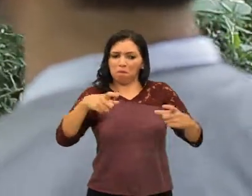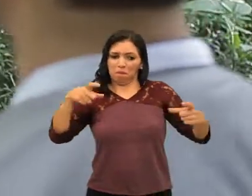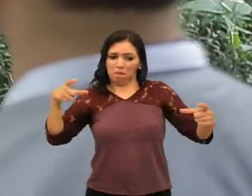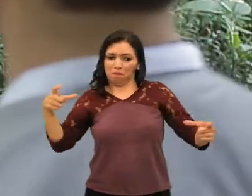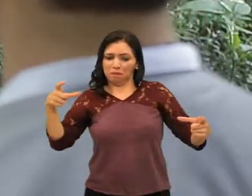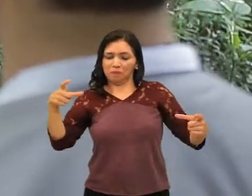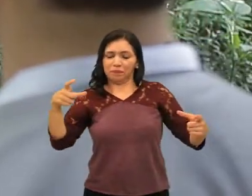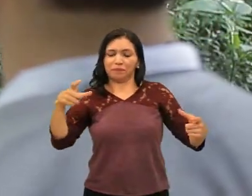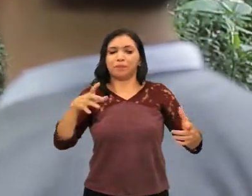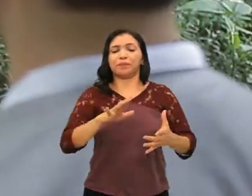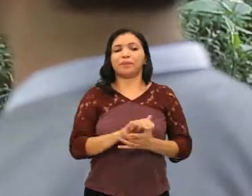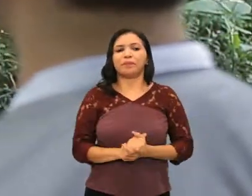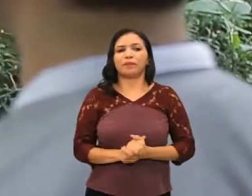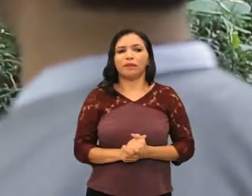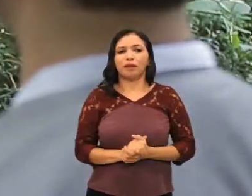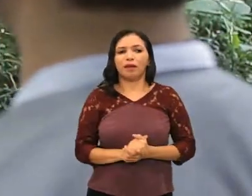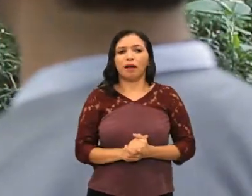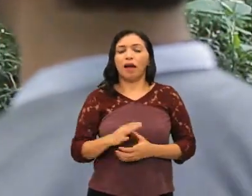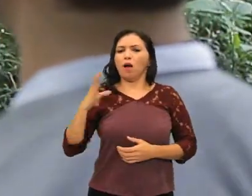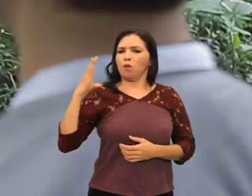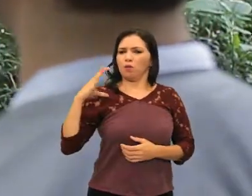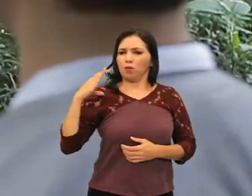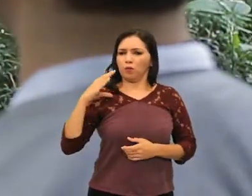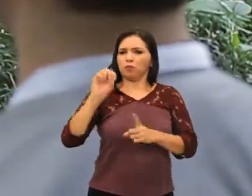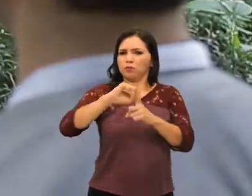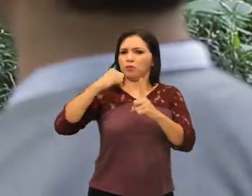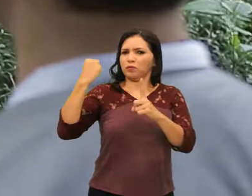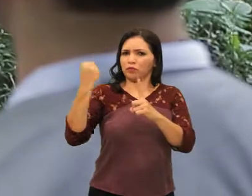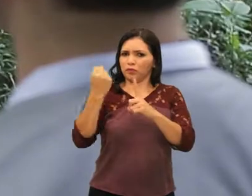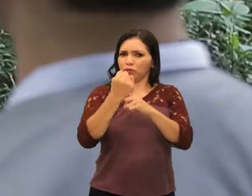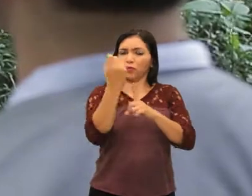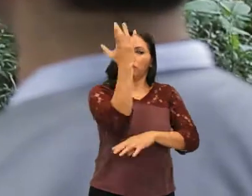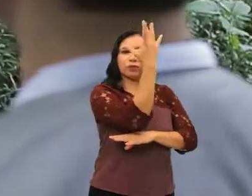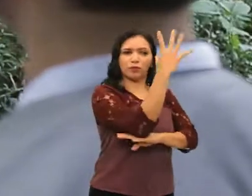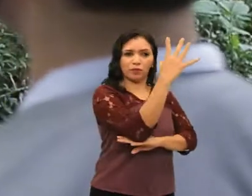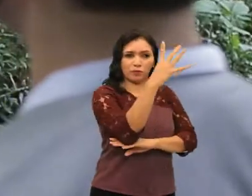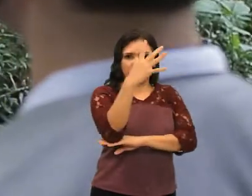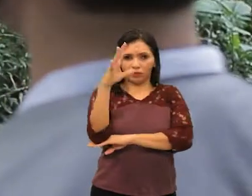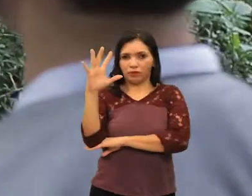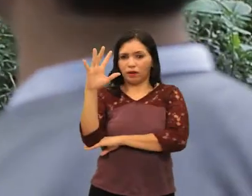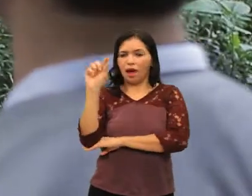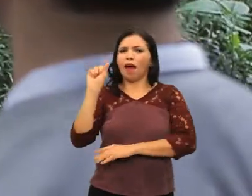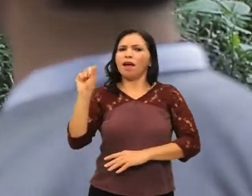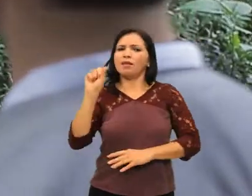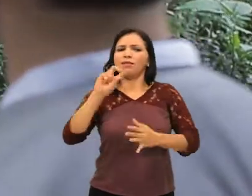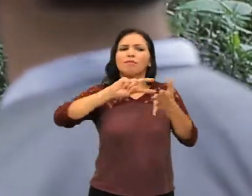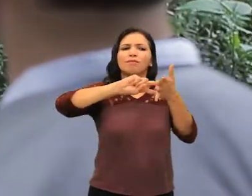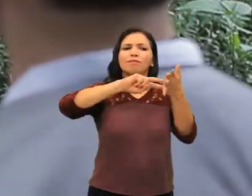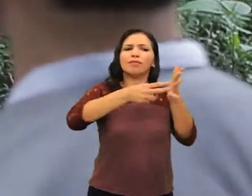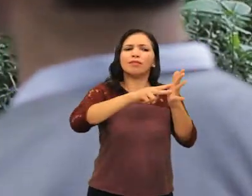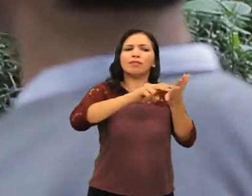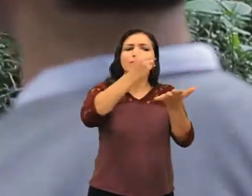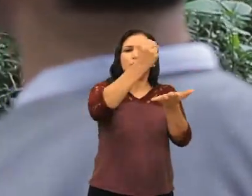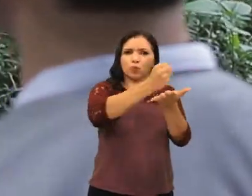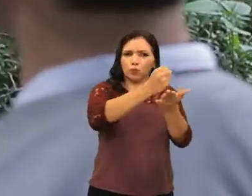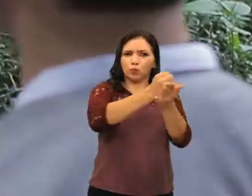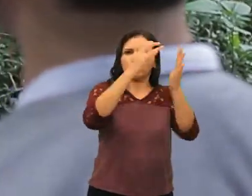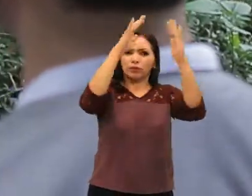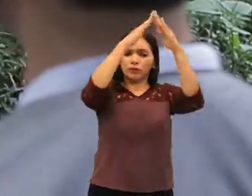Isso. A Comissão Socioambiental, ela quis traduzir esse documento do